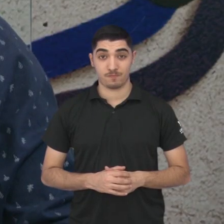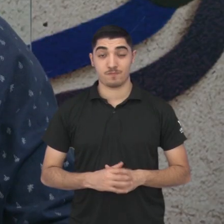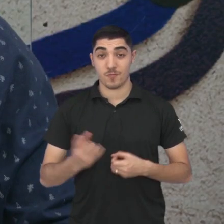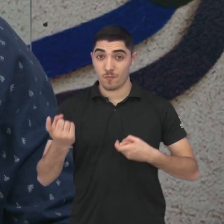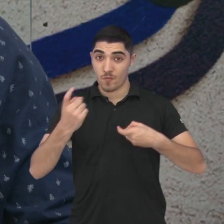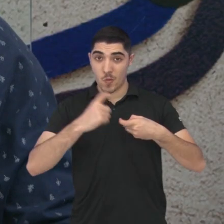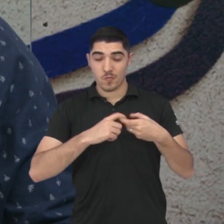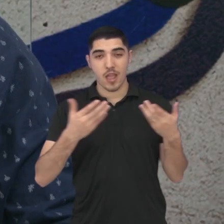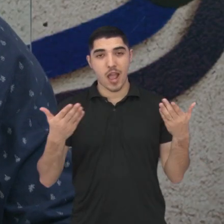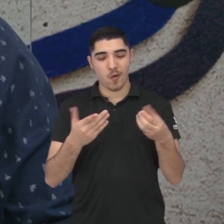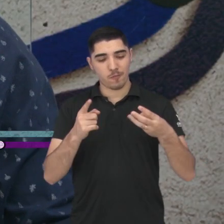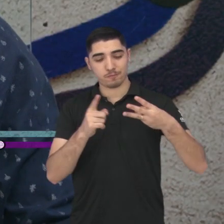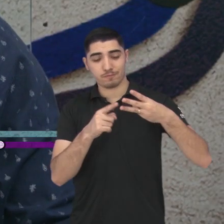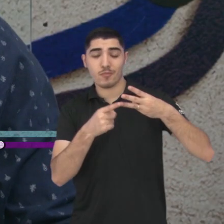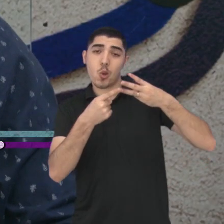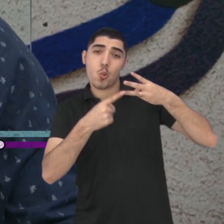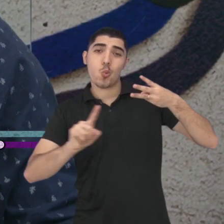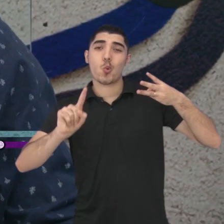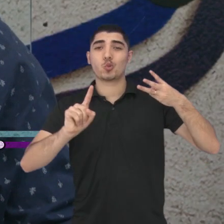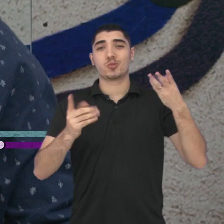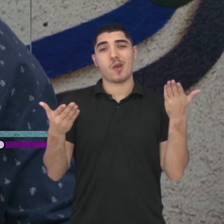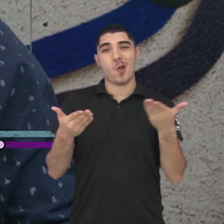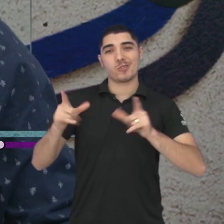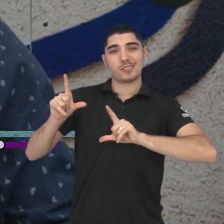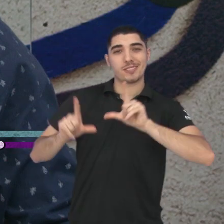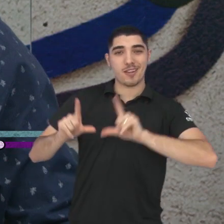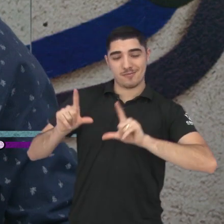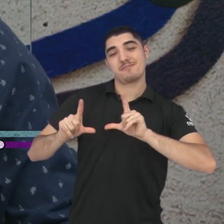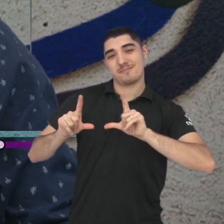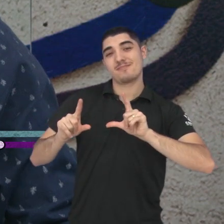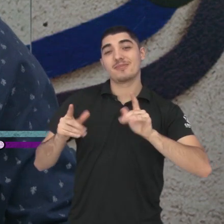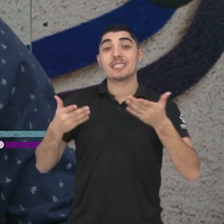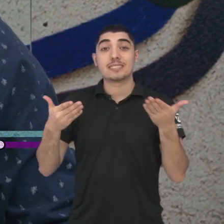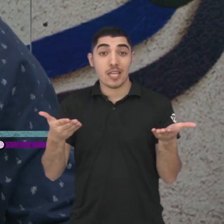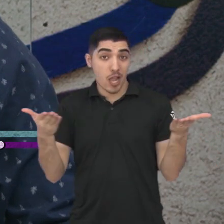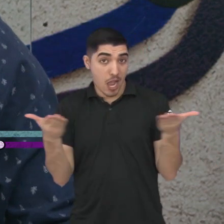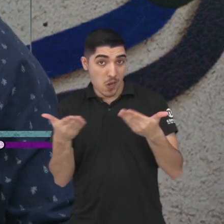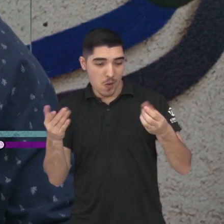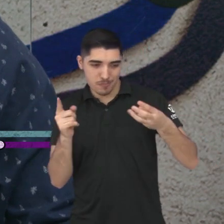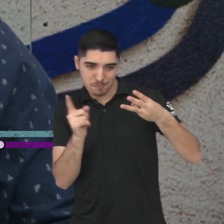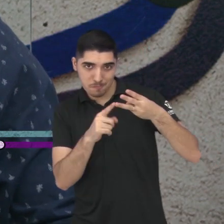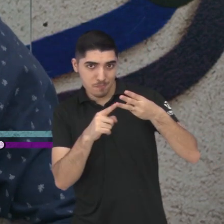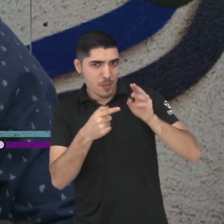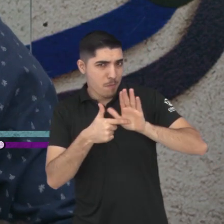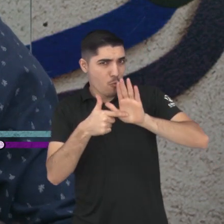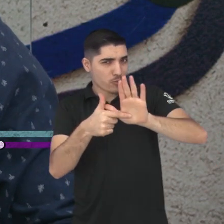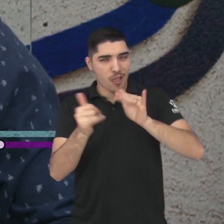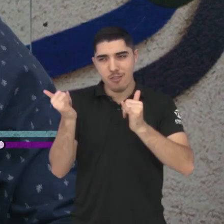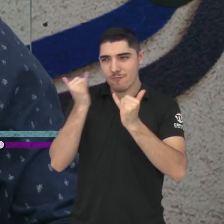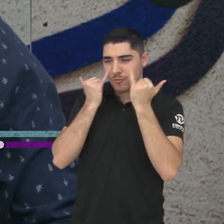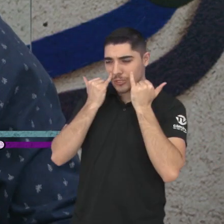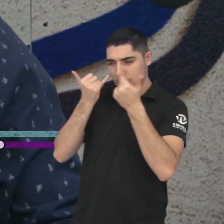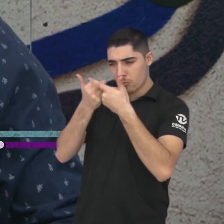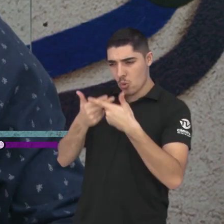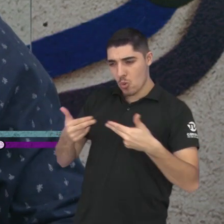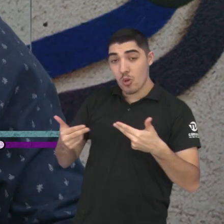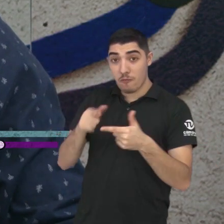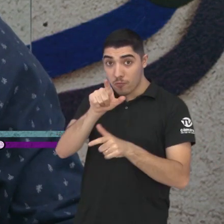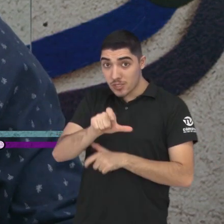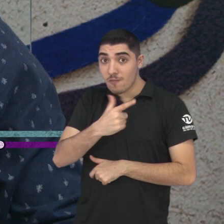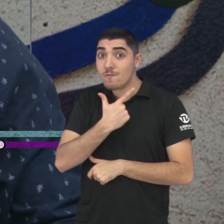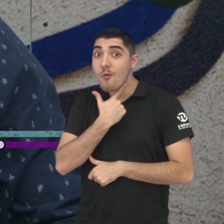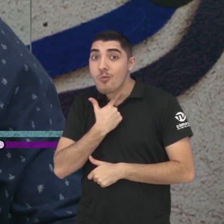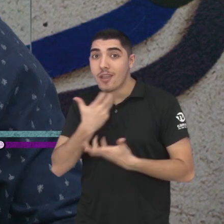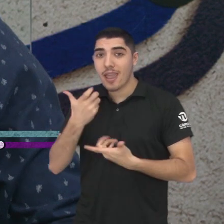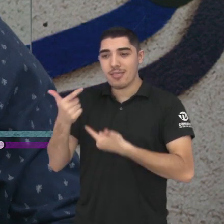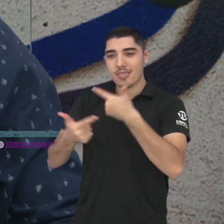Estamos de volta, chegamos à última estação do programa de hoje e nesse bloco vamos trazer mais informações para quem